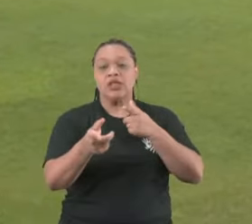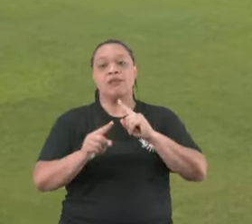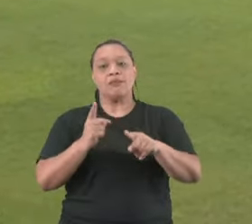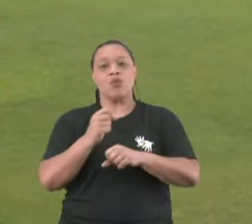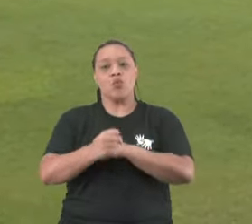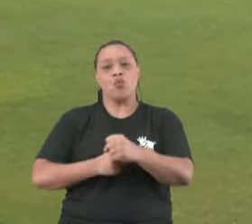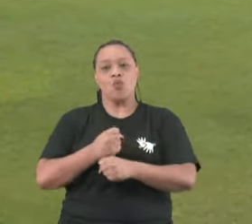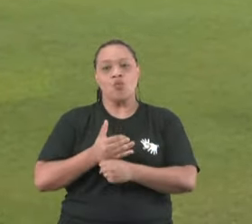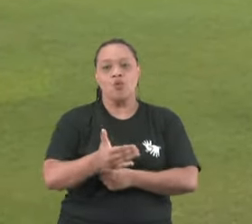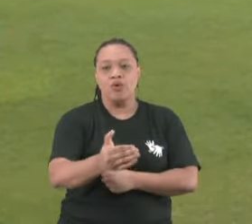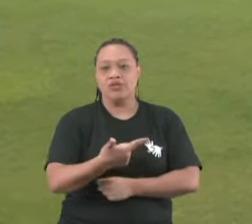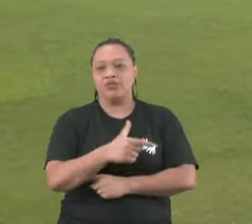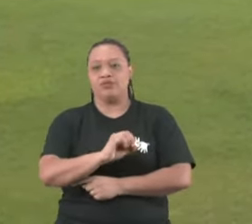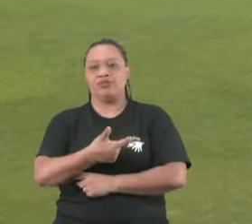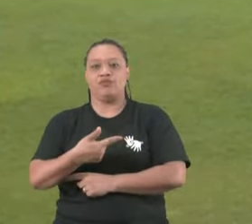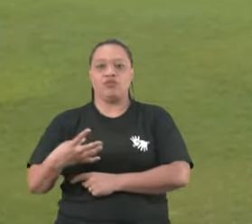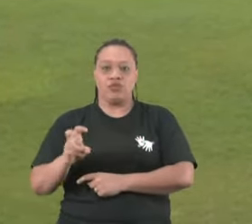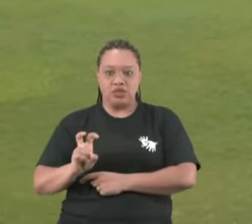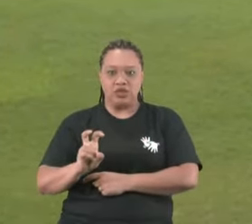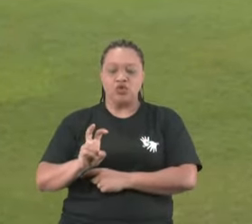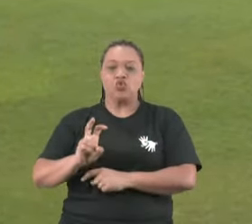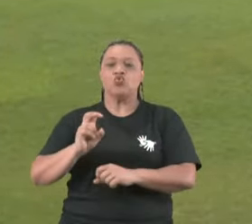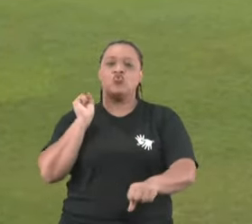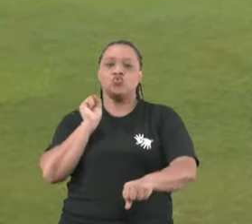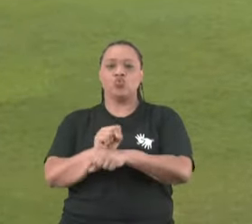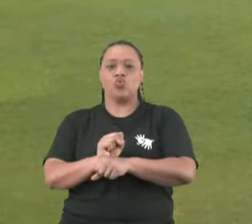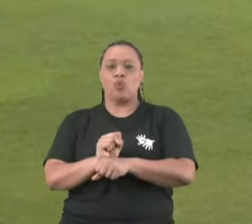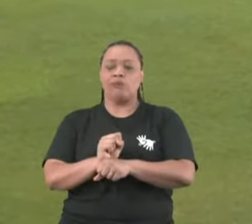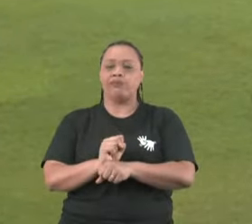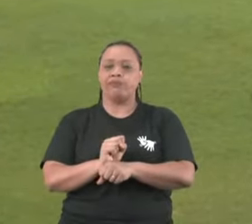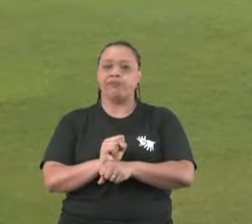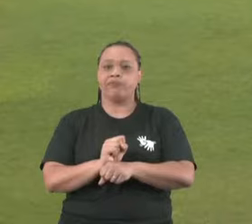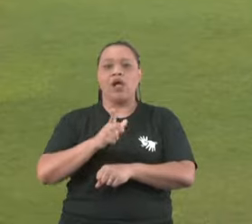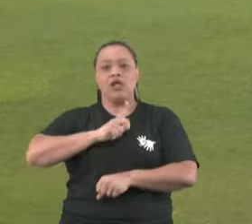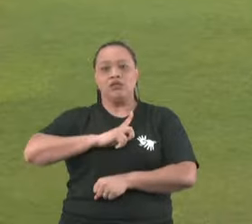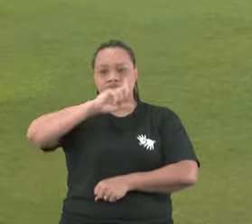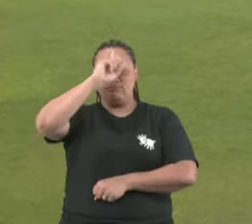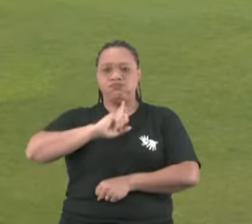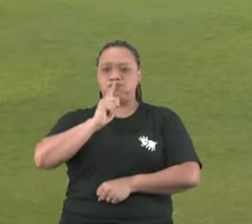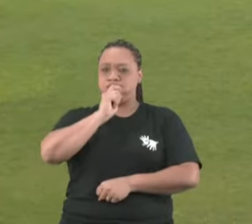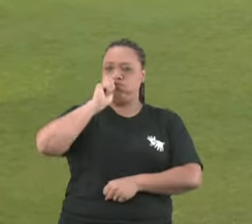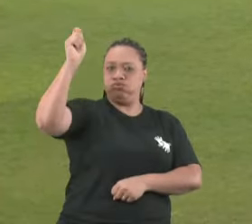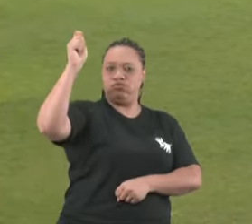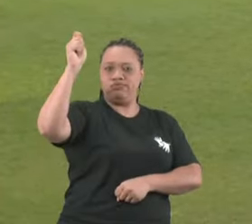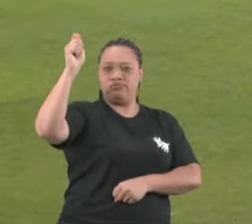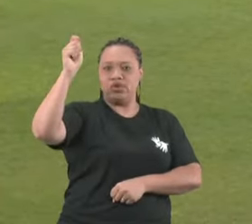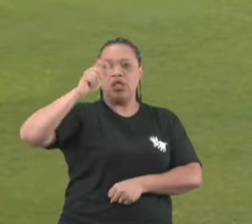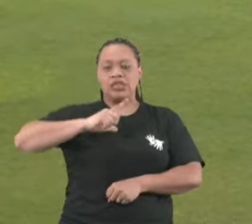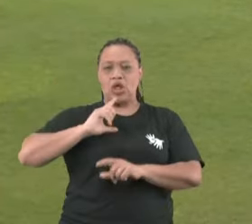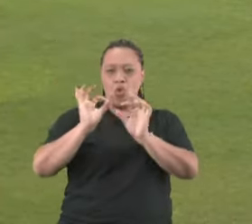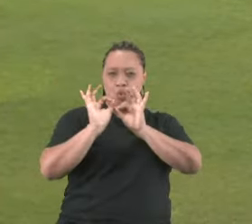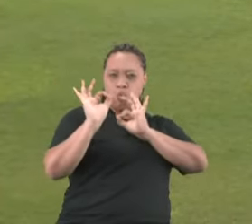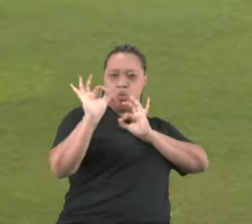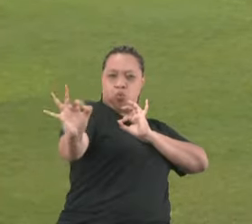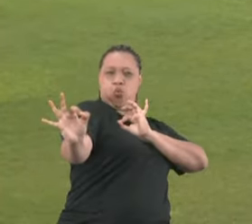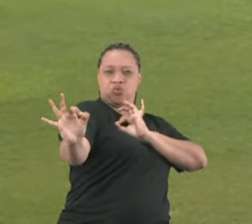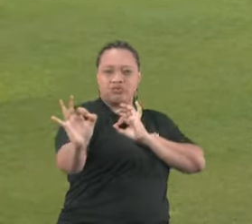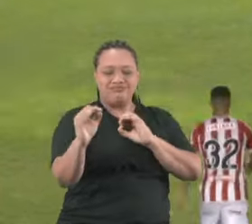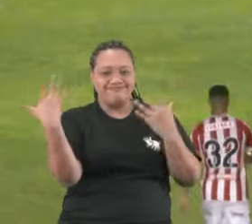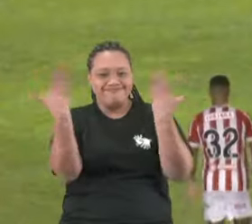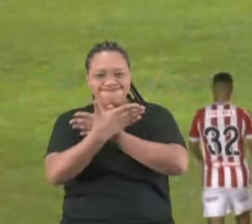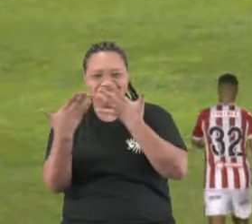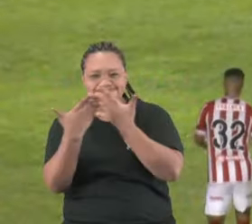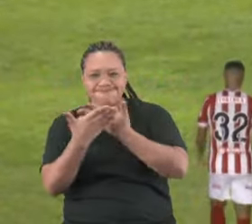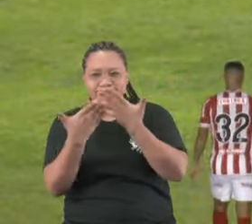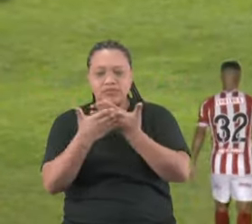que vem. Jogo parado, tem cartão amarelo para alguém ali no meio do bololô, não dá para ver, está distante. Vou perguntar.